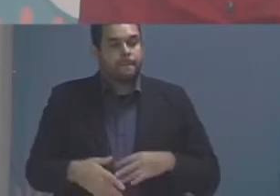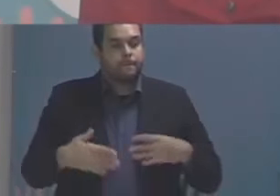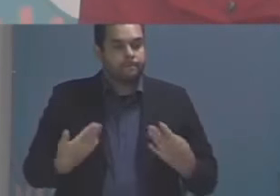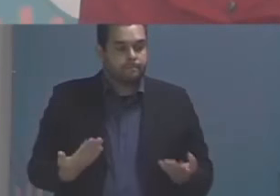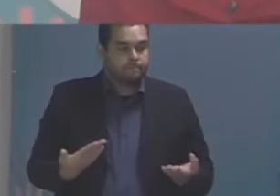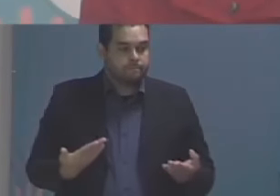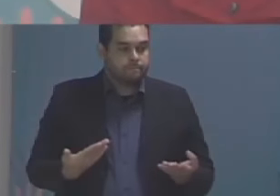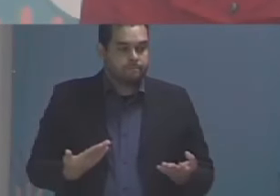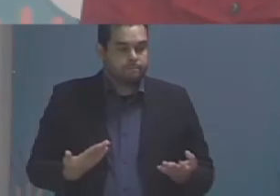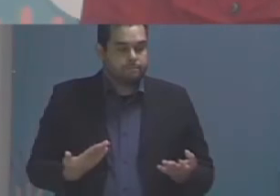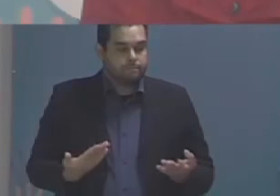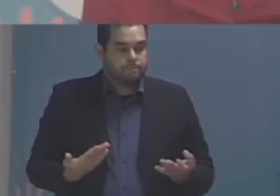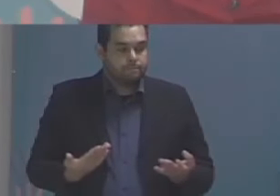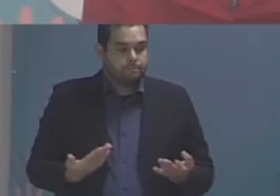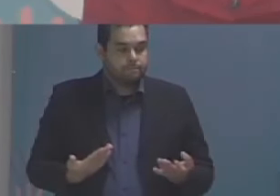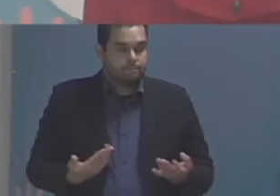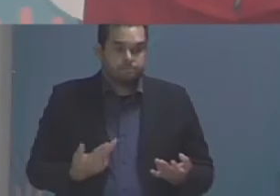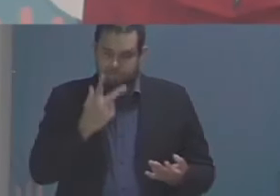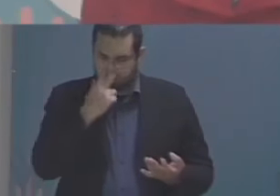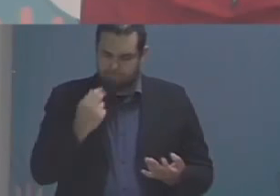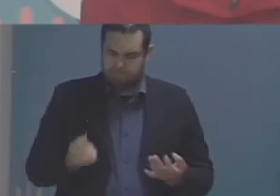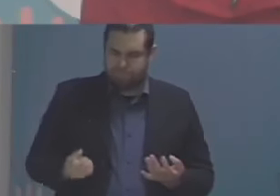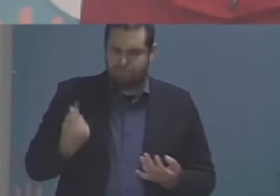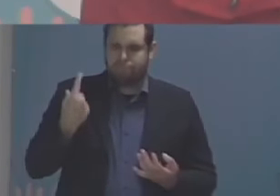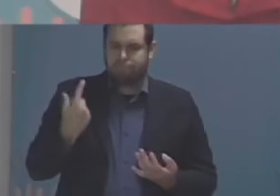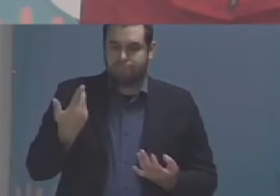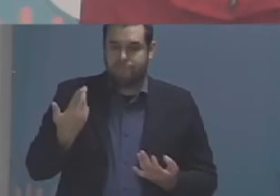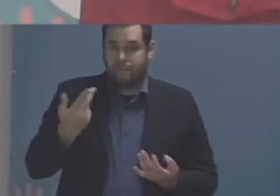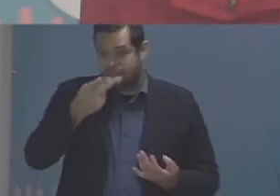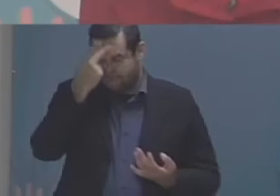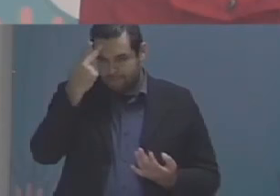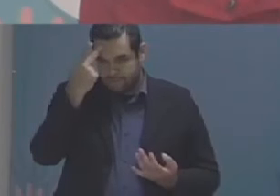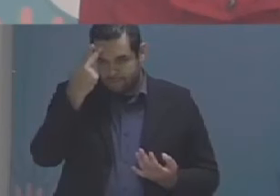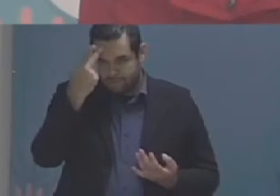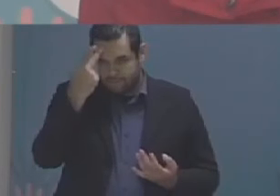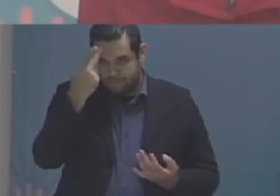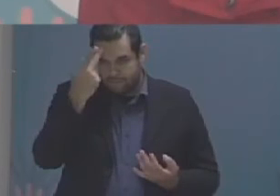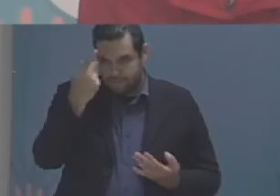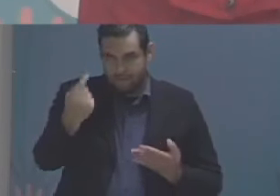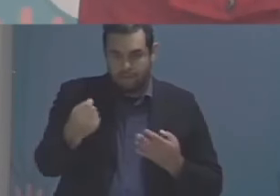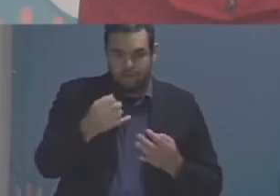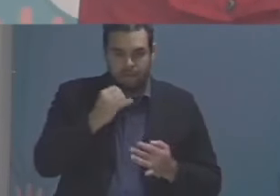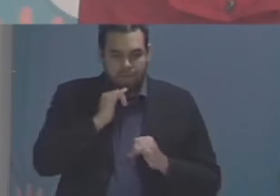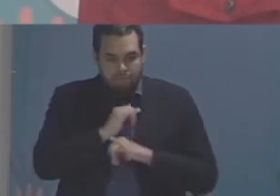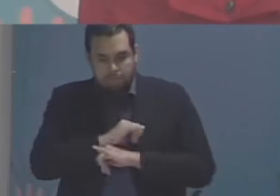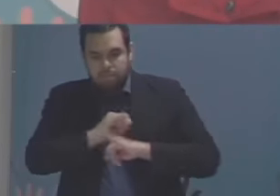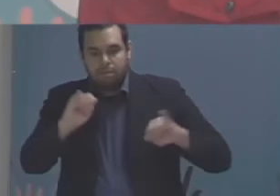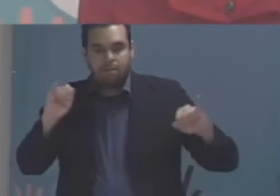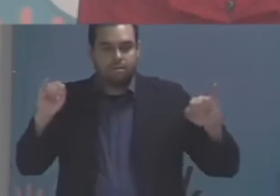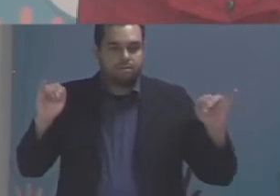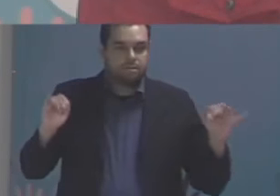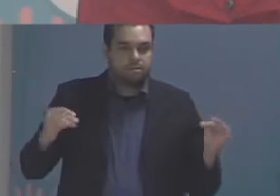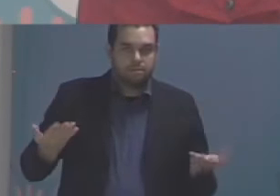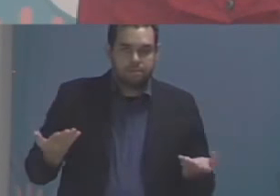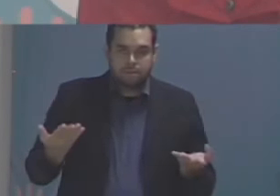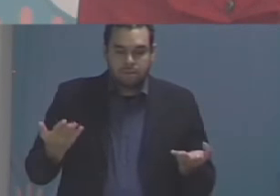Acho que é bastante estranho como as pessoas jogam palavras ao vento e